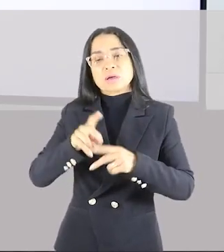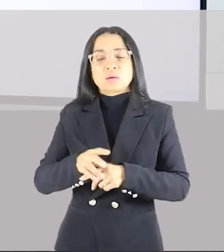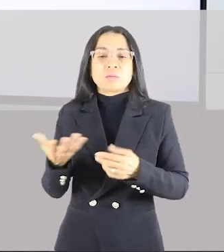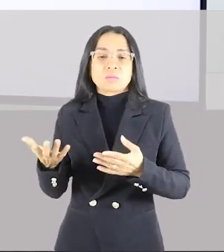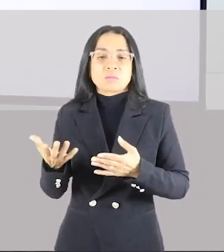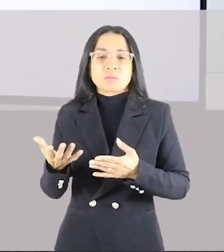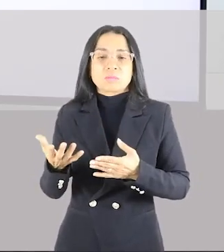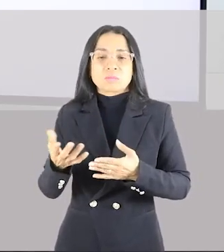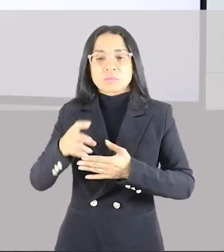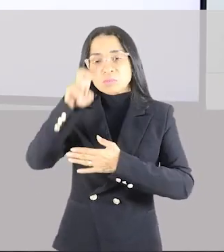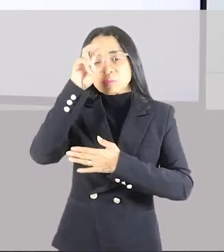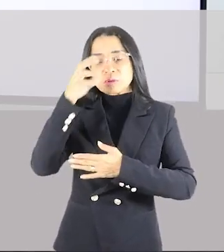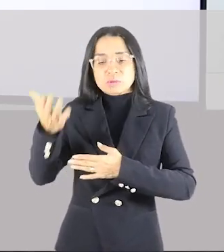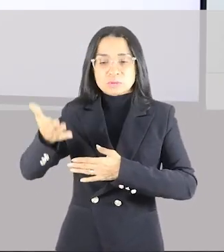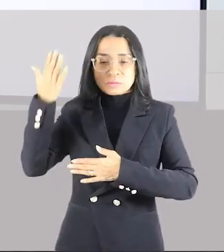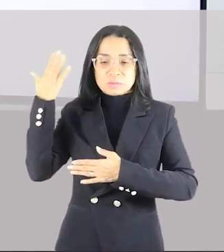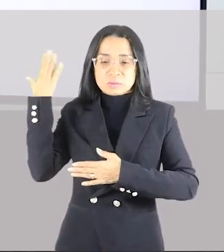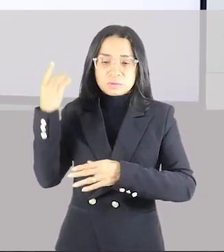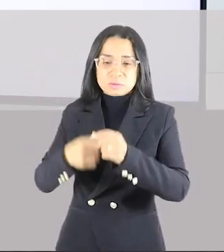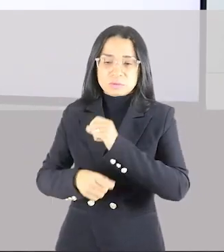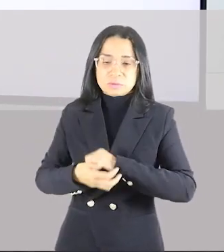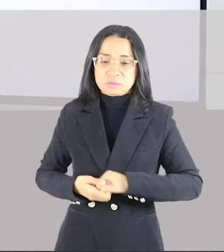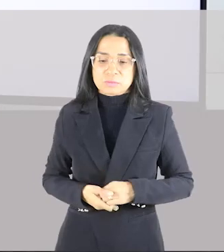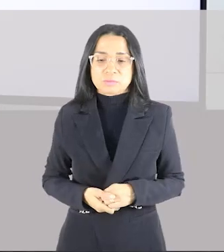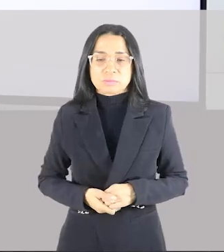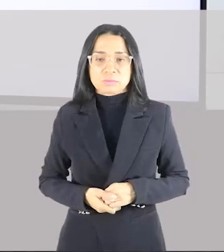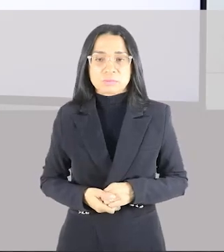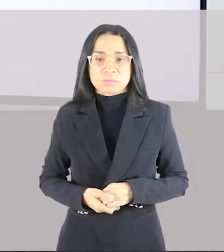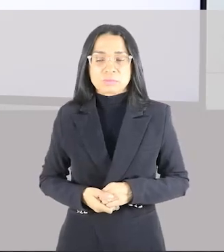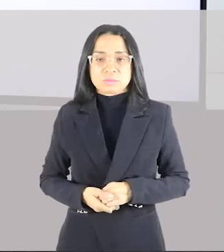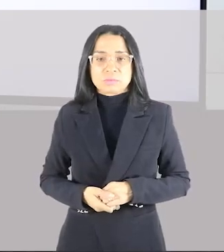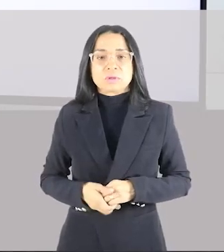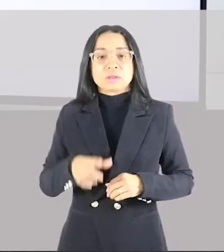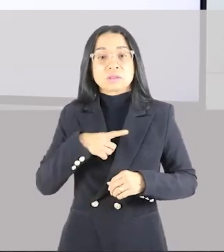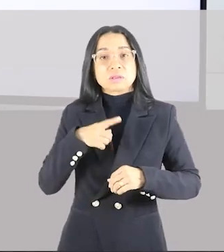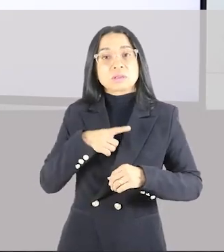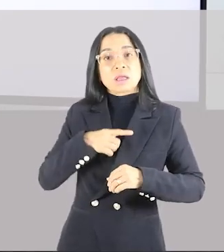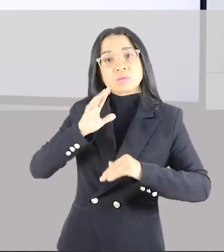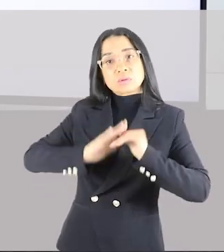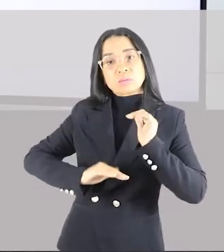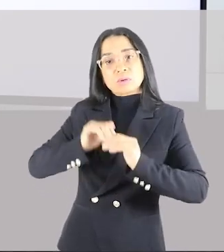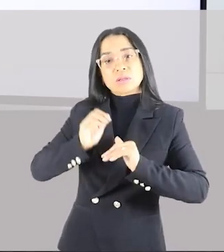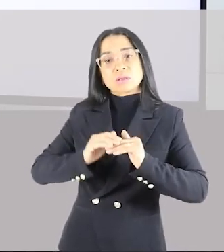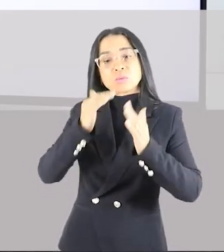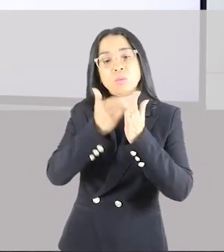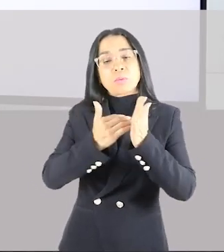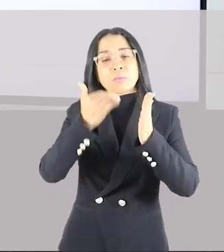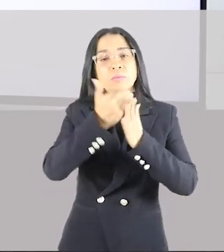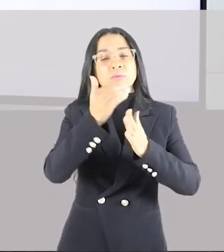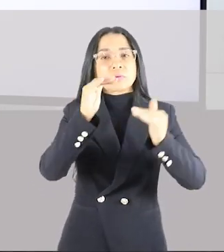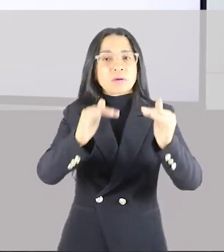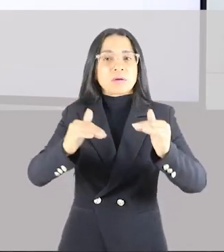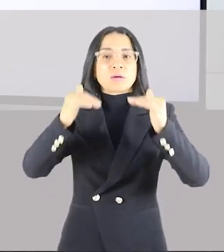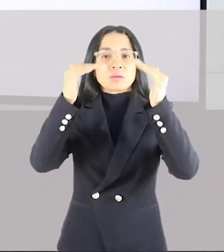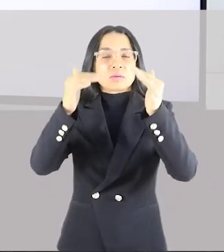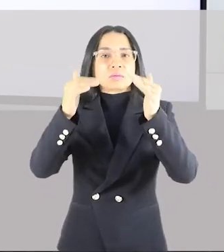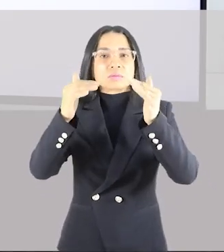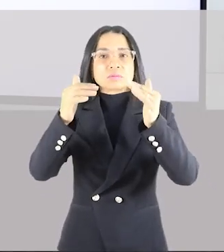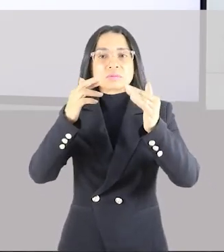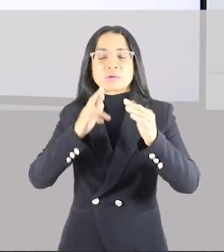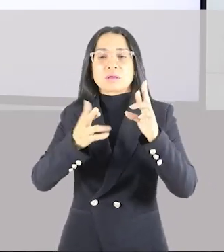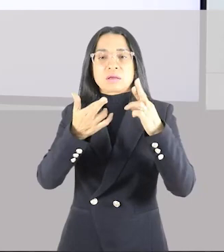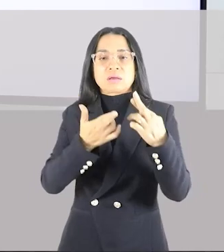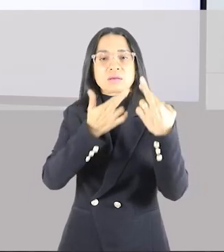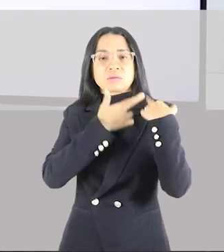altos funcionários, como por exemplo os escribas, que eles que ficavam responsáveis por anotar todas as